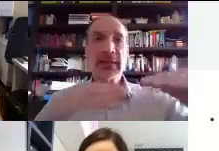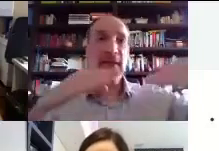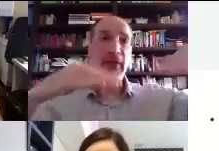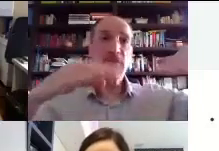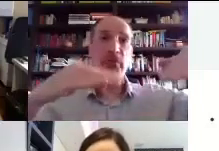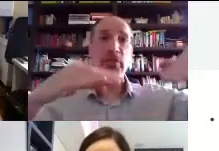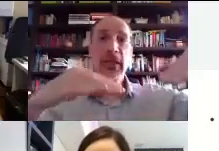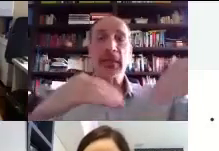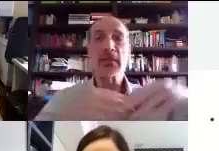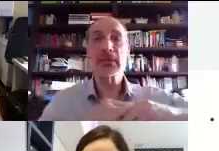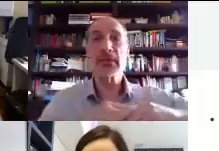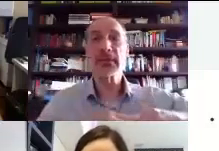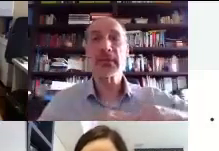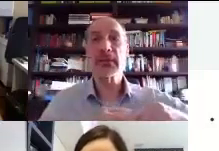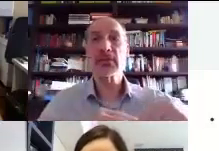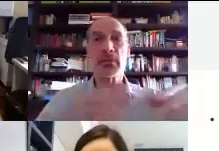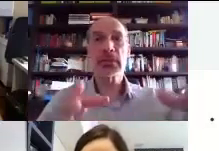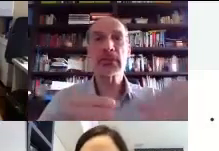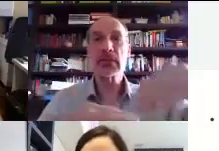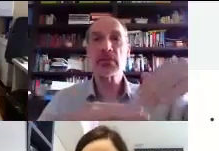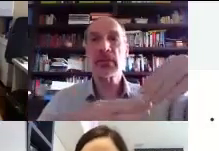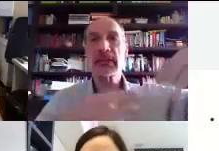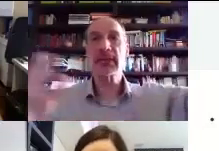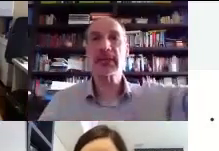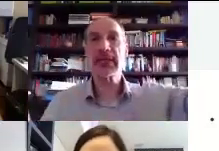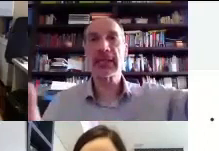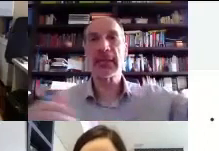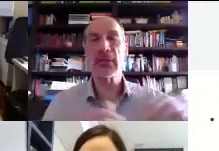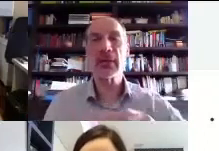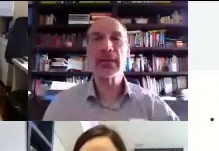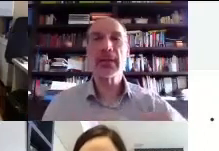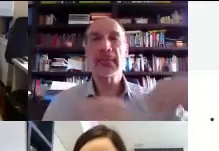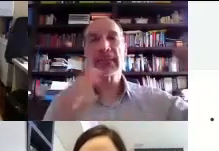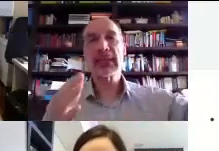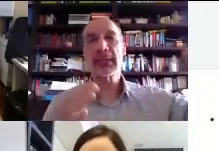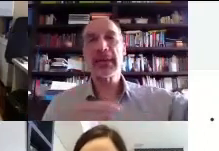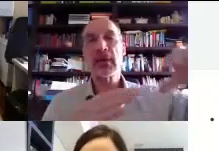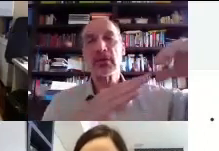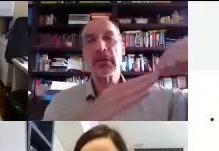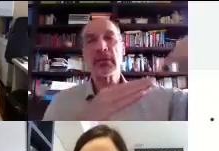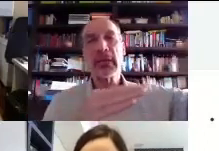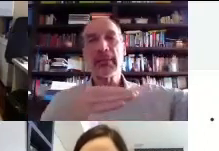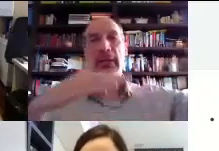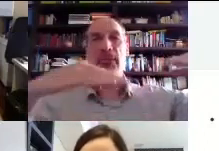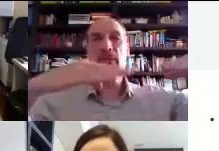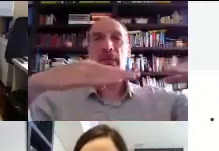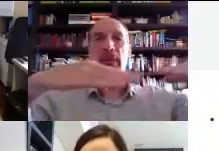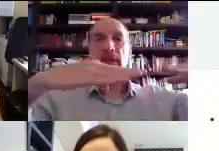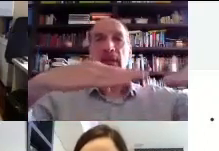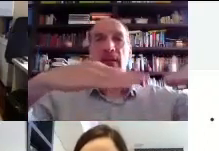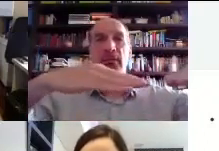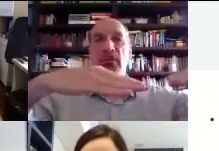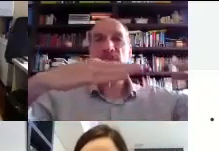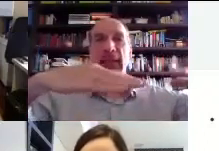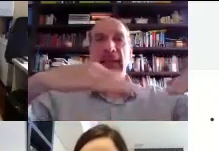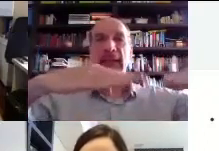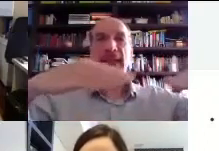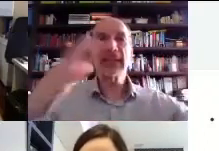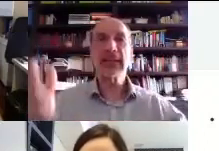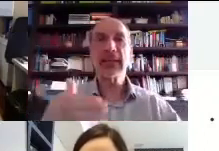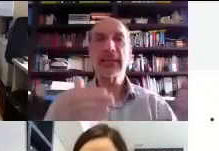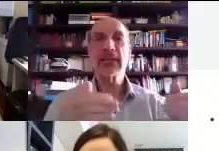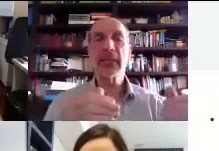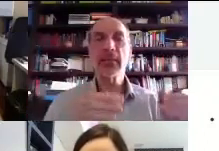vê até efeitos dinâmicos, quer dizer, que só poderiam ser estudados em escala maior. Nessa escala maior, tu tem um elemento, como se fosse uma